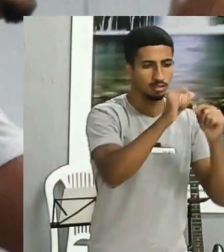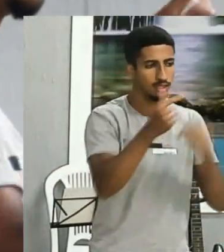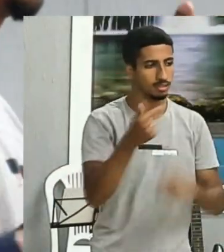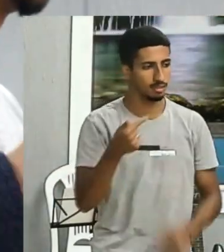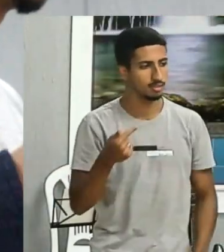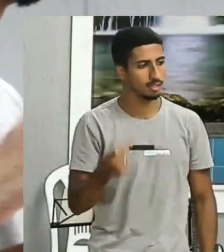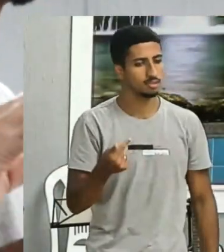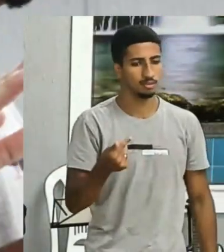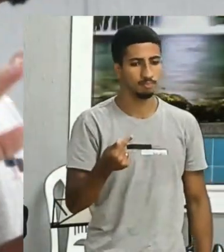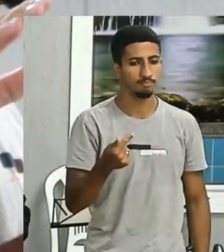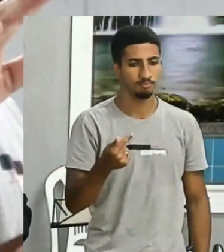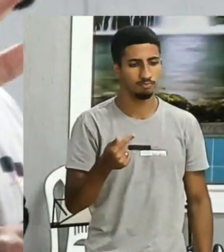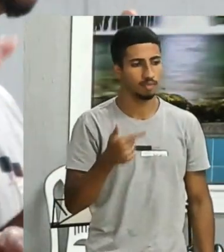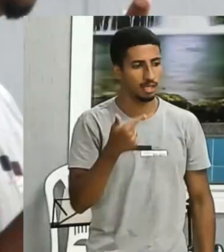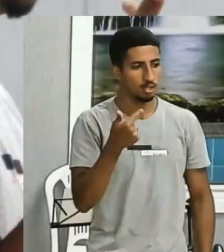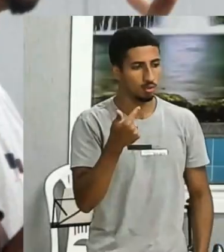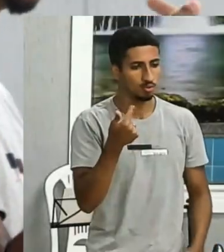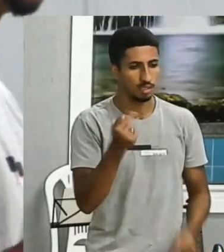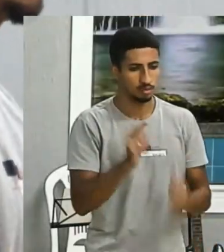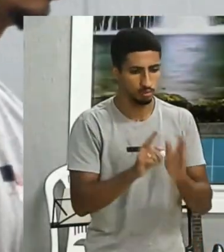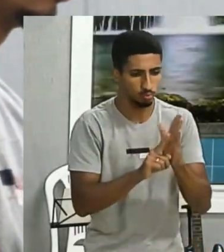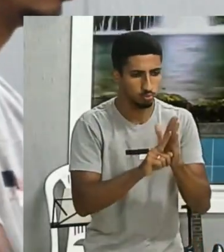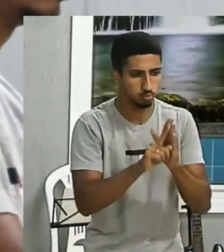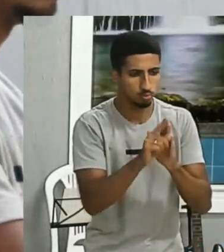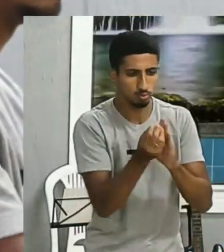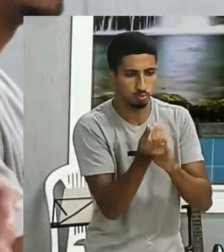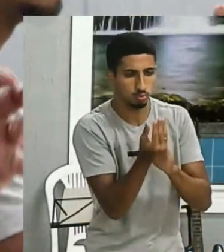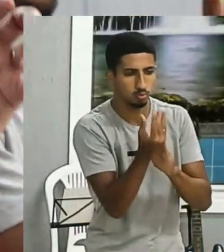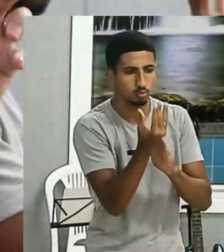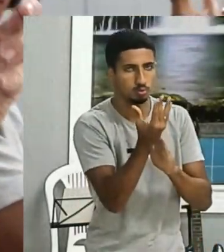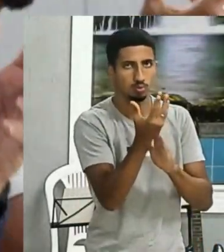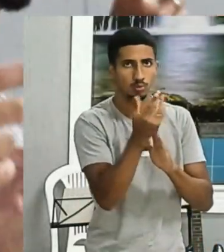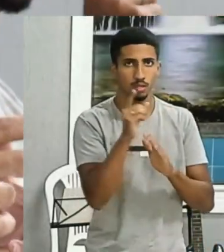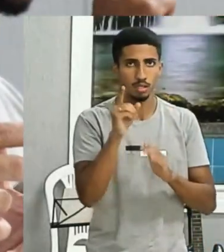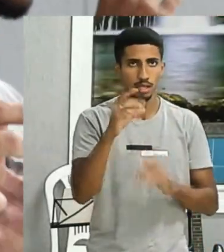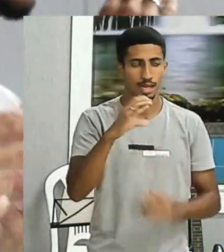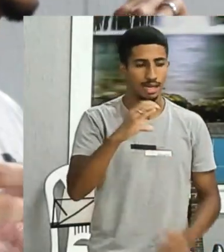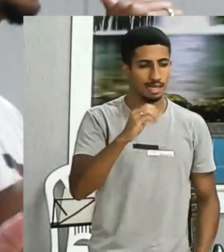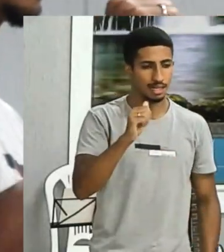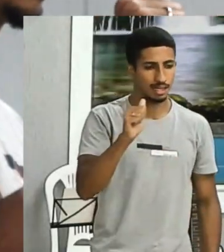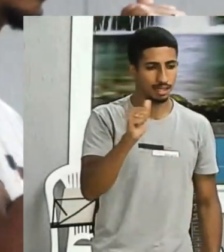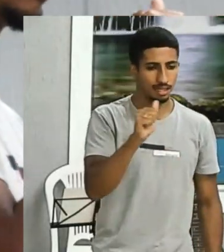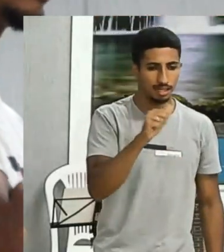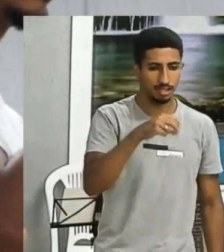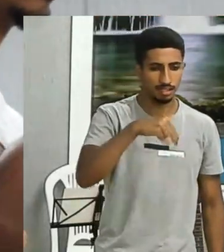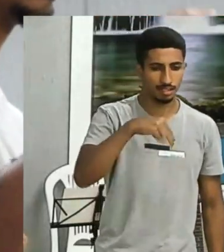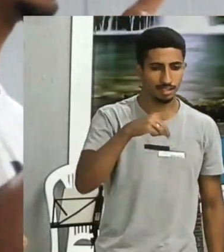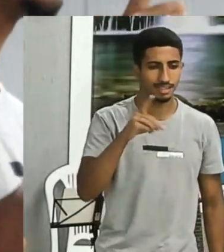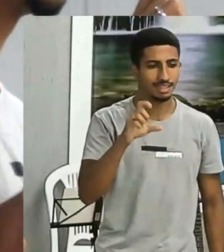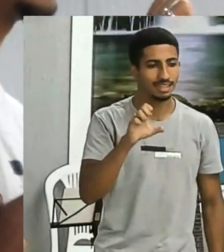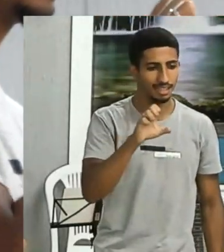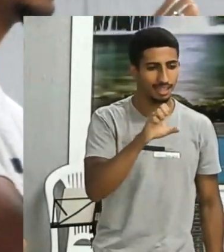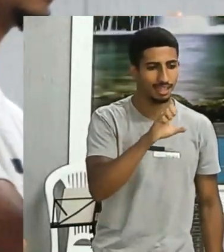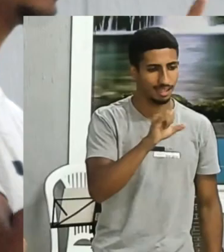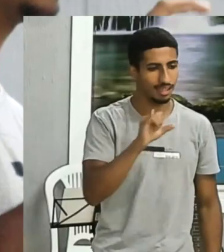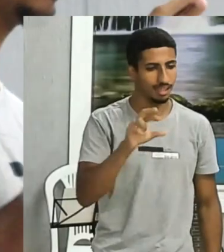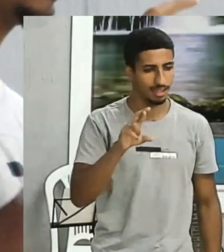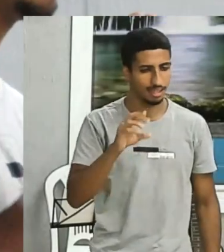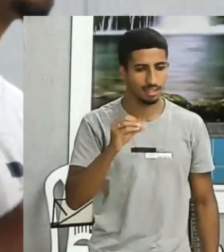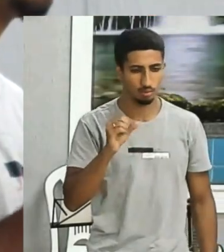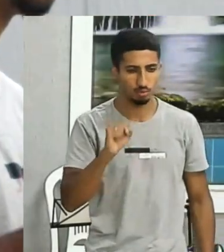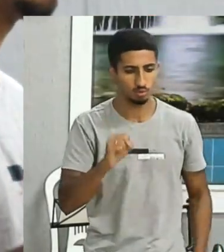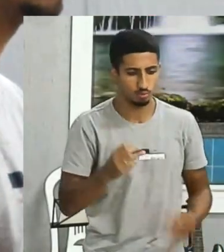as 7 igrejas. Pronto, está explicado. Pastor, então esses candelabros significam as